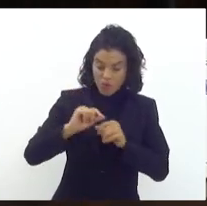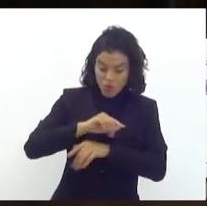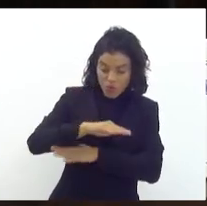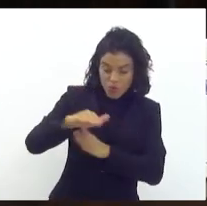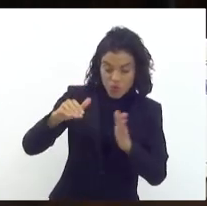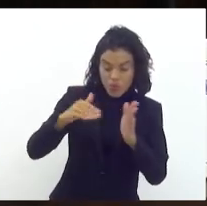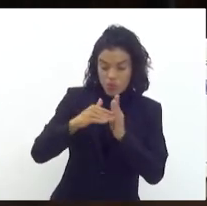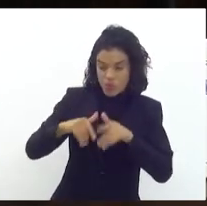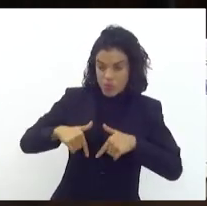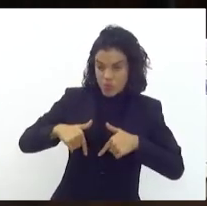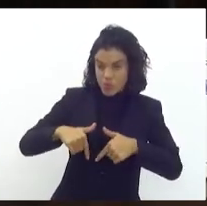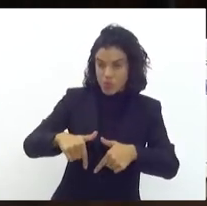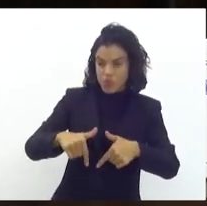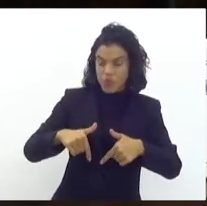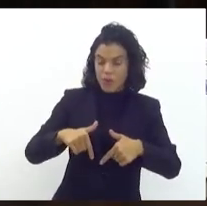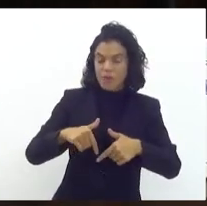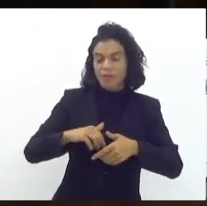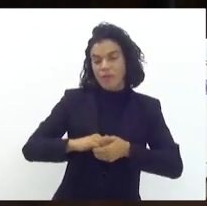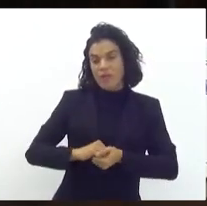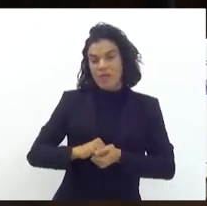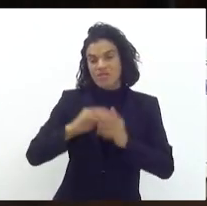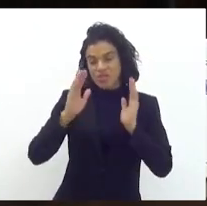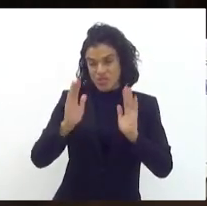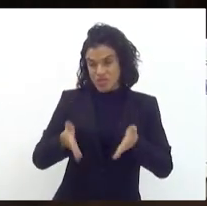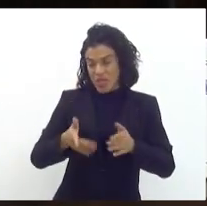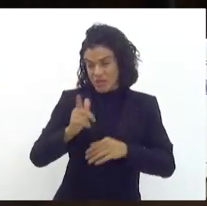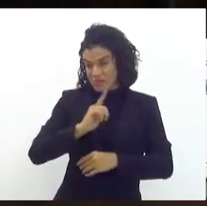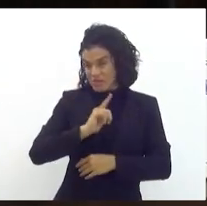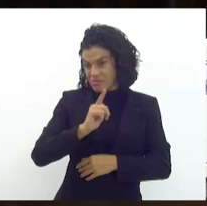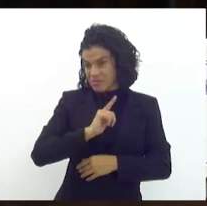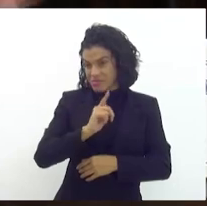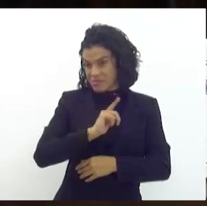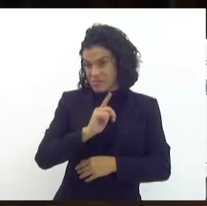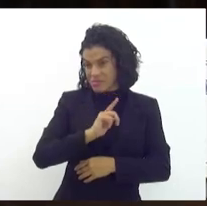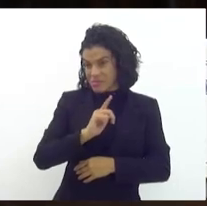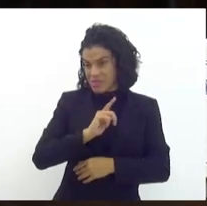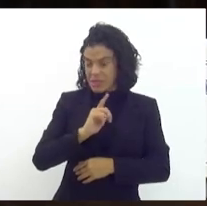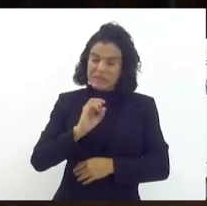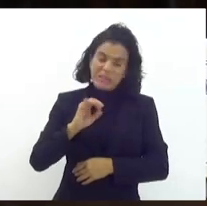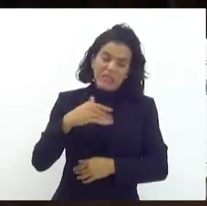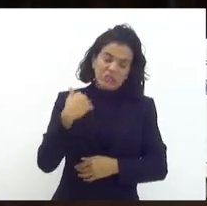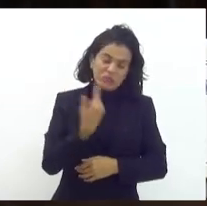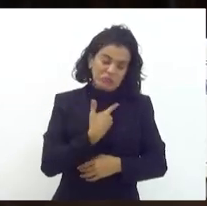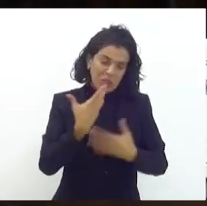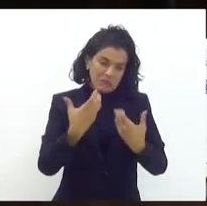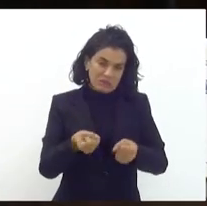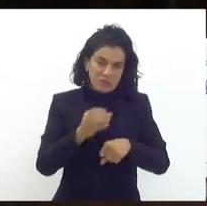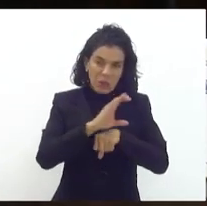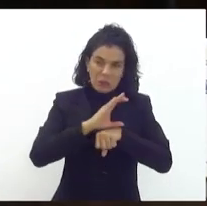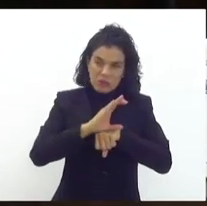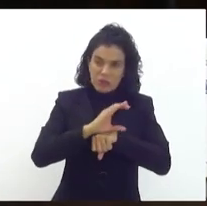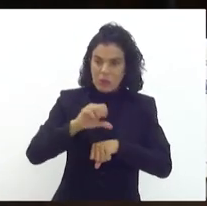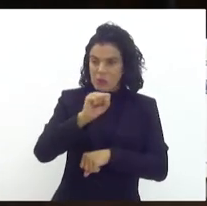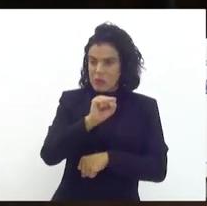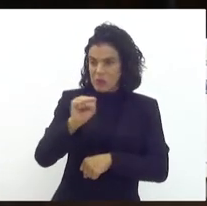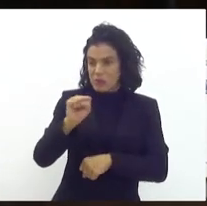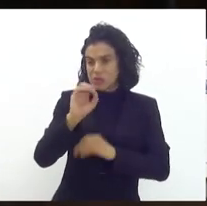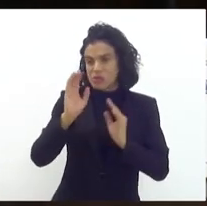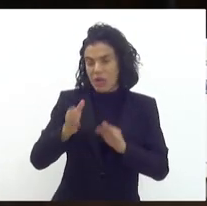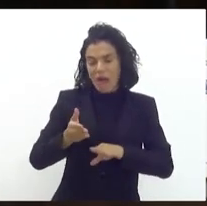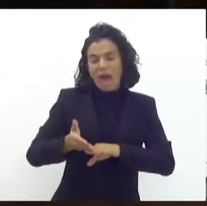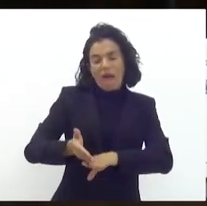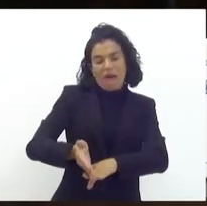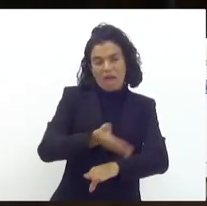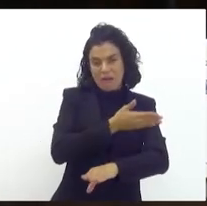vez embora já tenha sentado por várias vezes se a gente for considerar a Constituição de 88 já já tinha